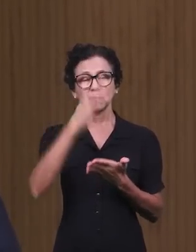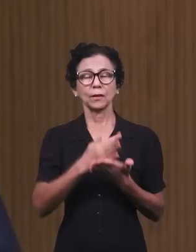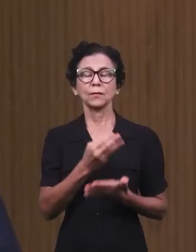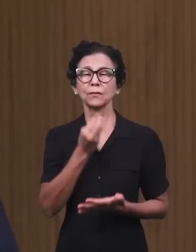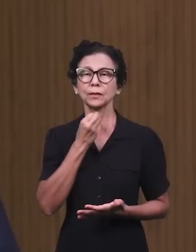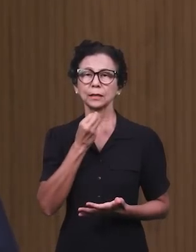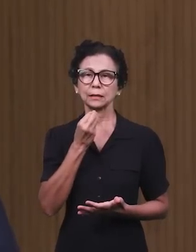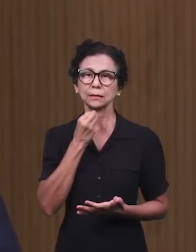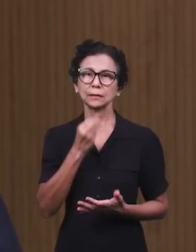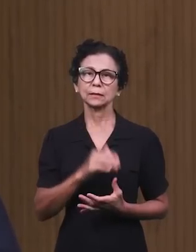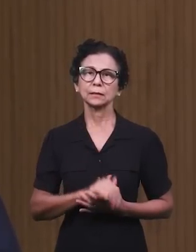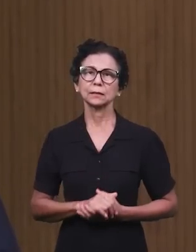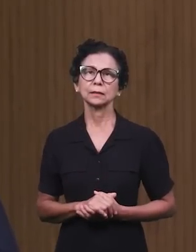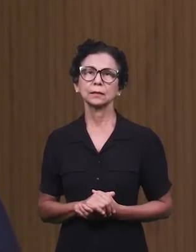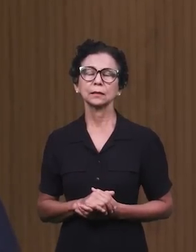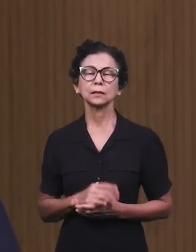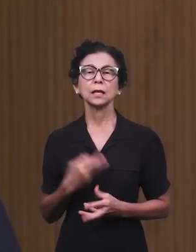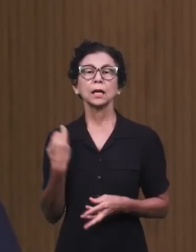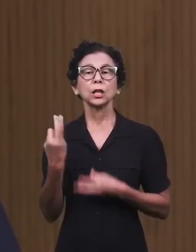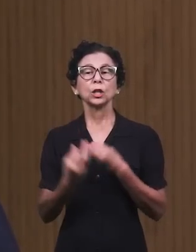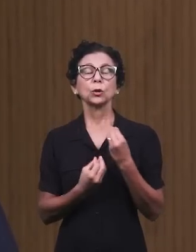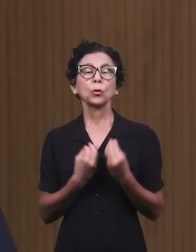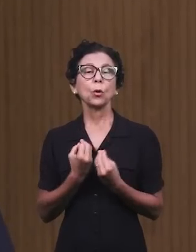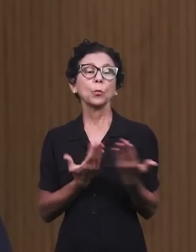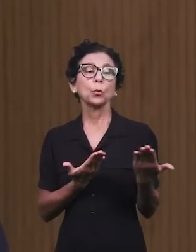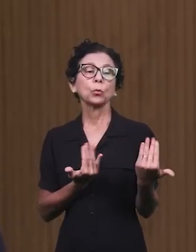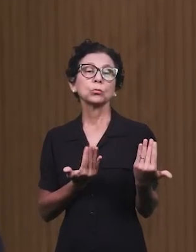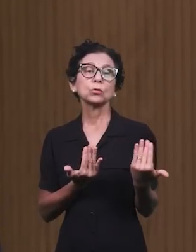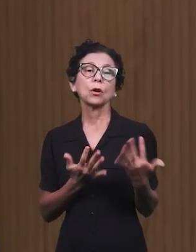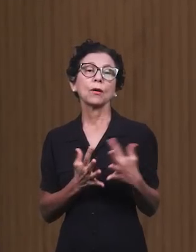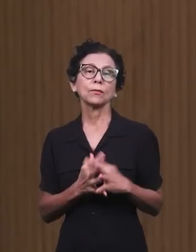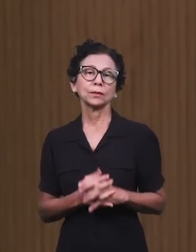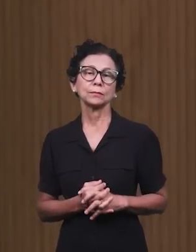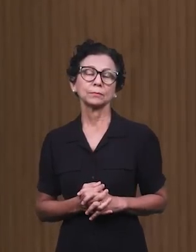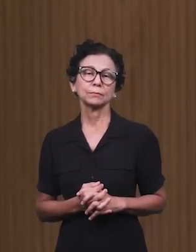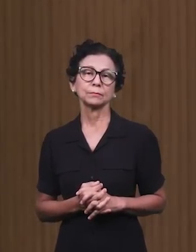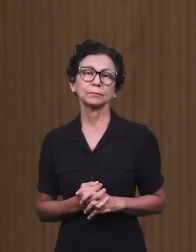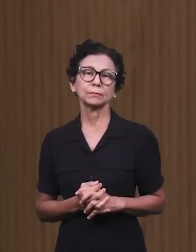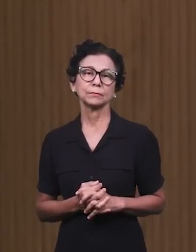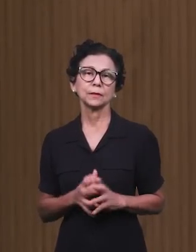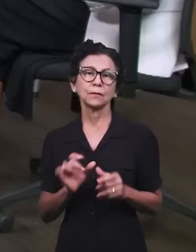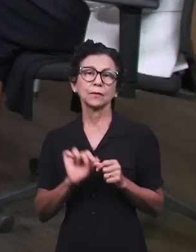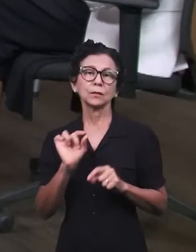dessas situações, deve preservar, como ele faz para preservar a sua fé?